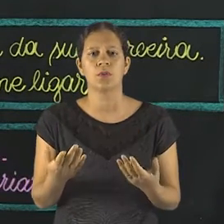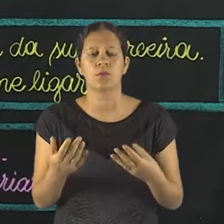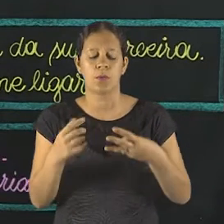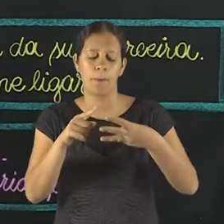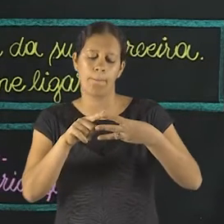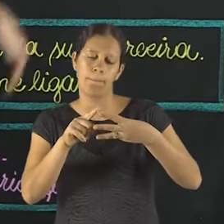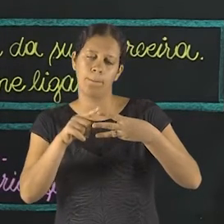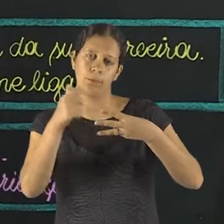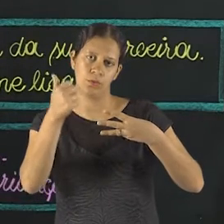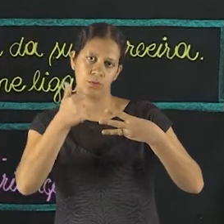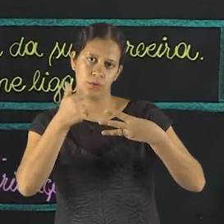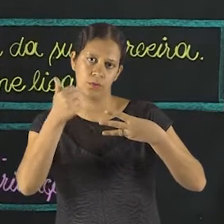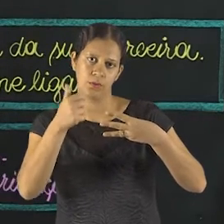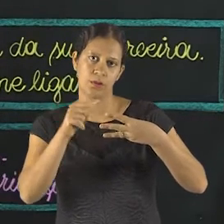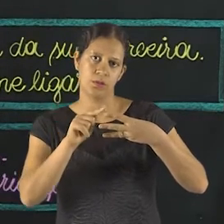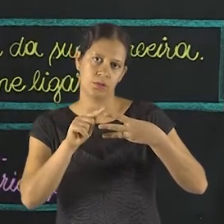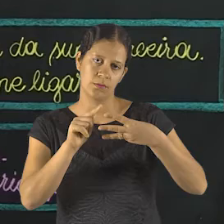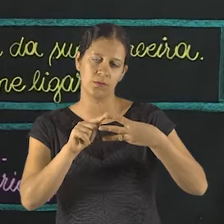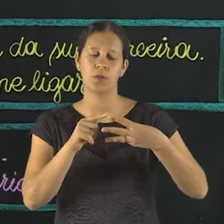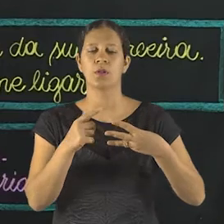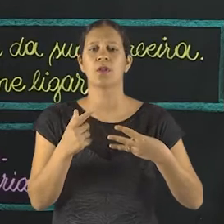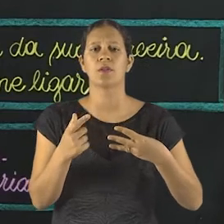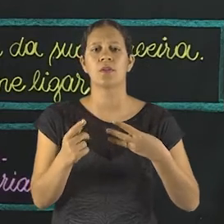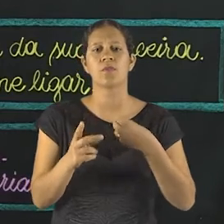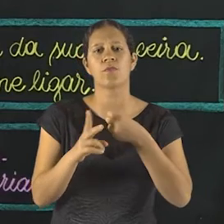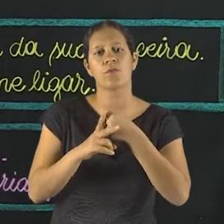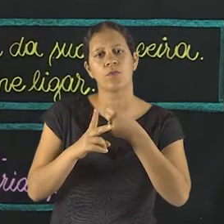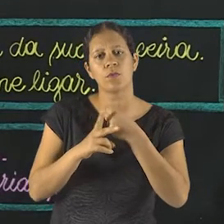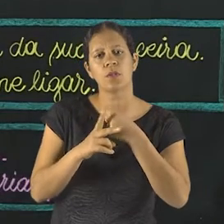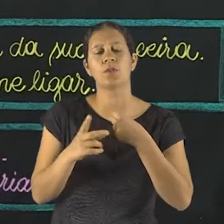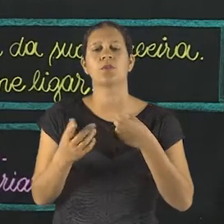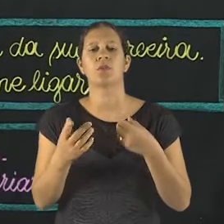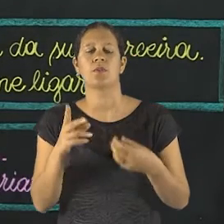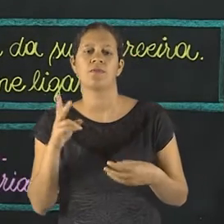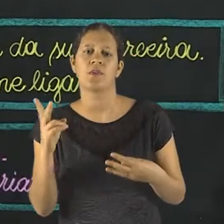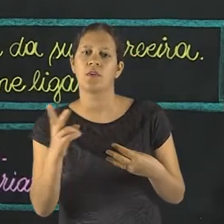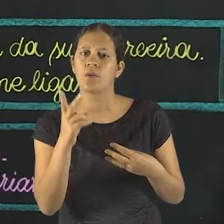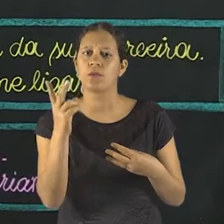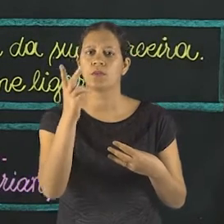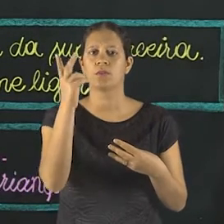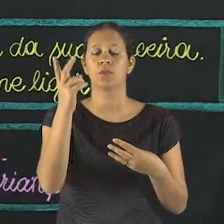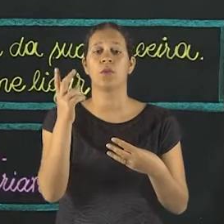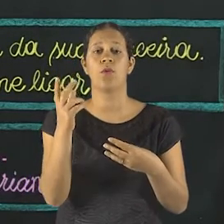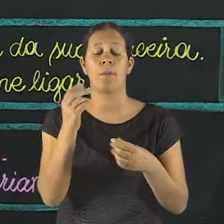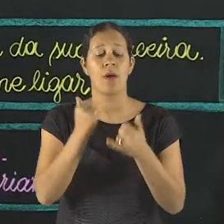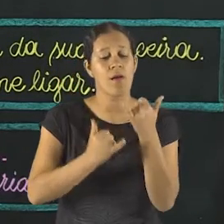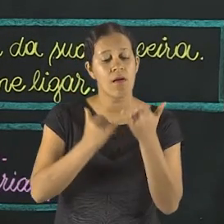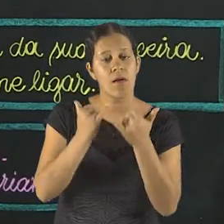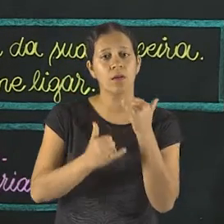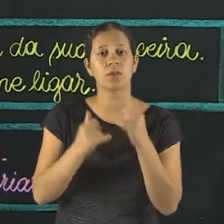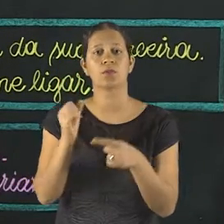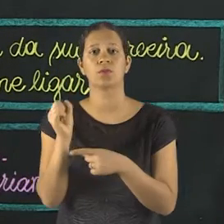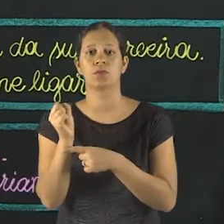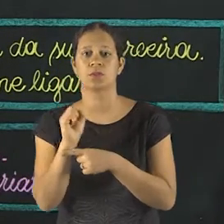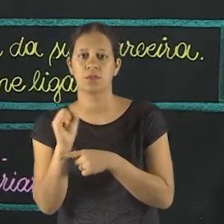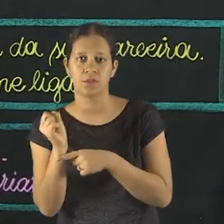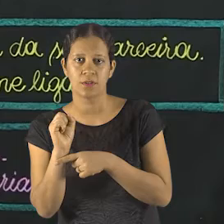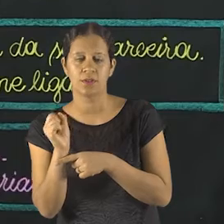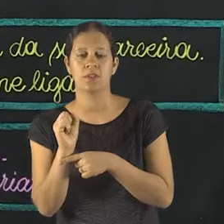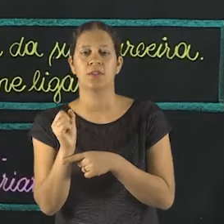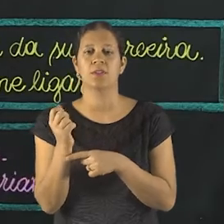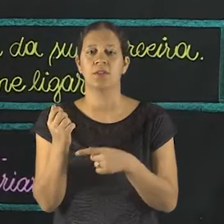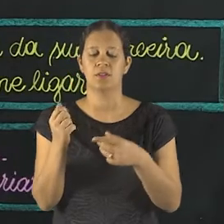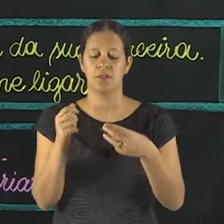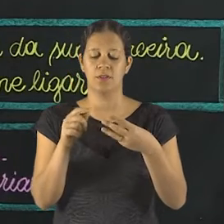No infinitivo, por exemplo, quando o verbo está nessa forma, muitas vezes ele pode ter valor de substantivo. Quando eu digo a